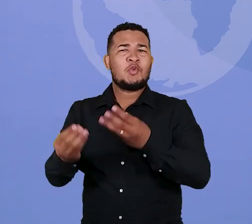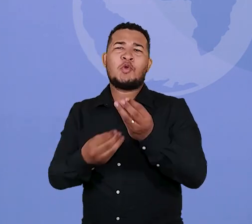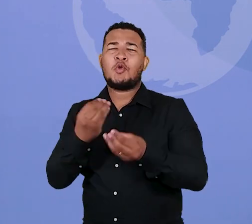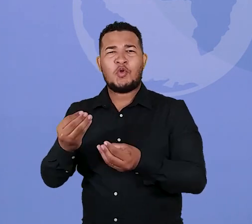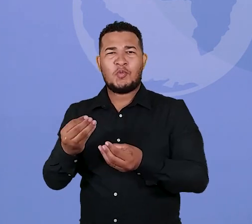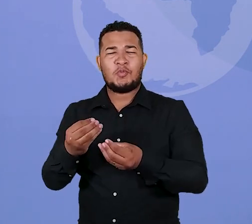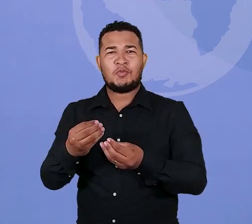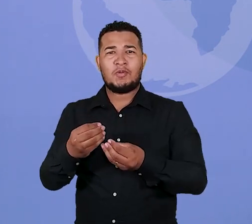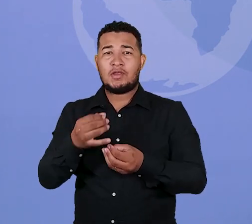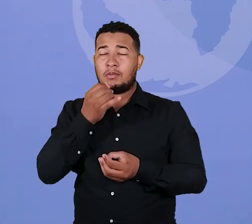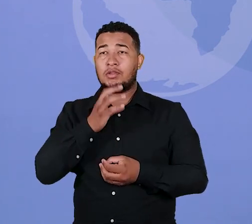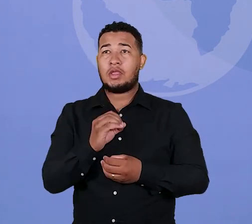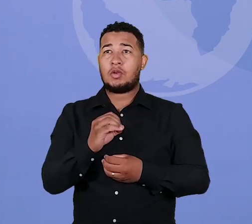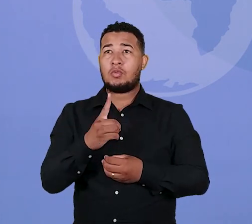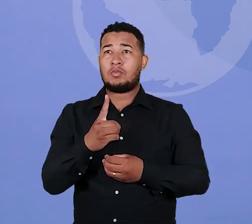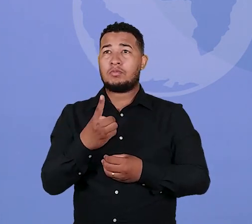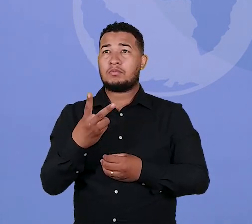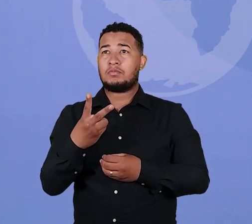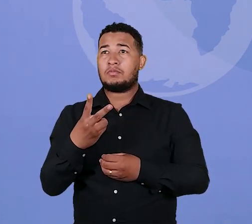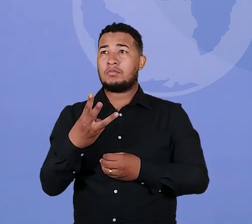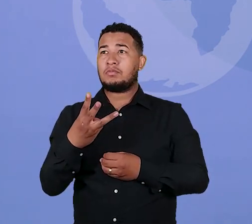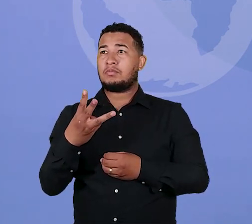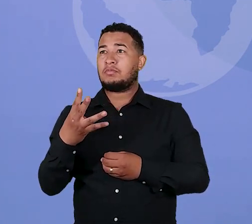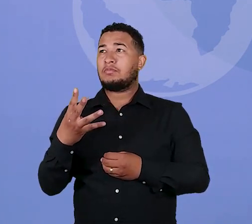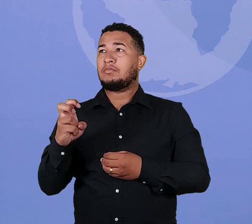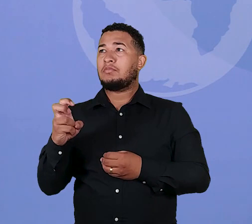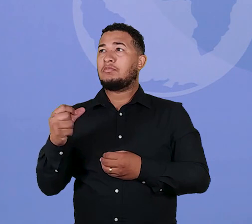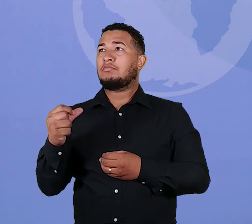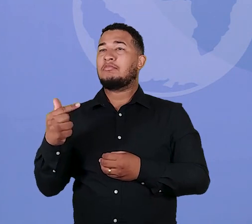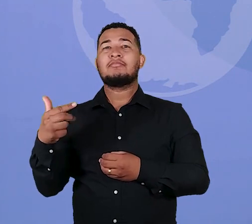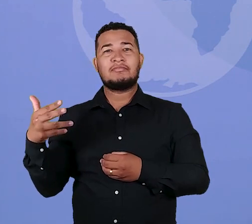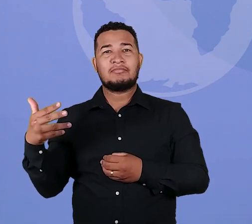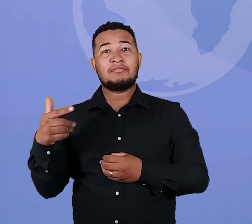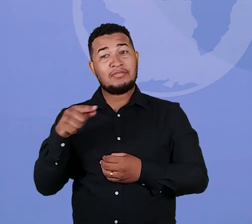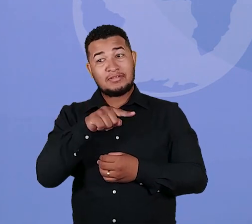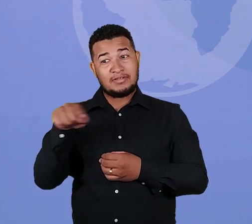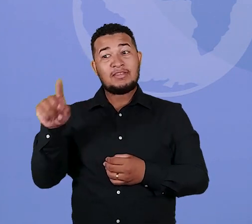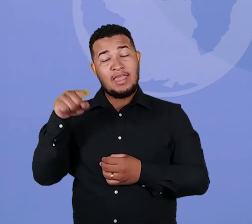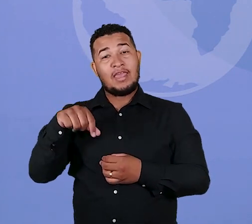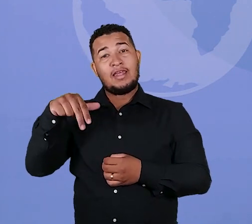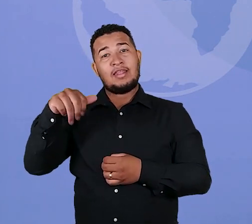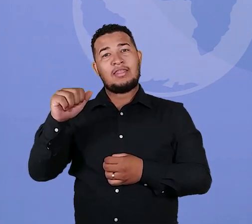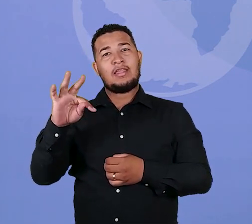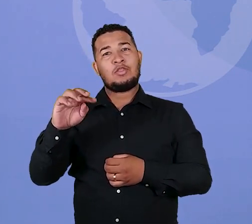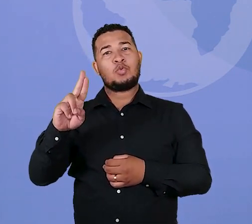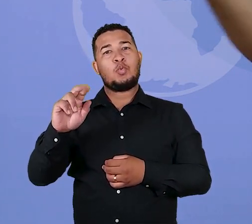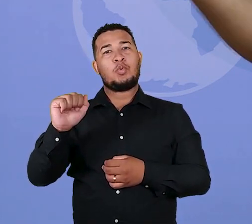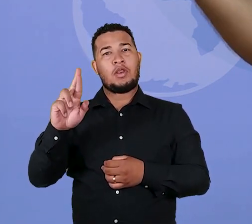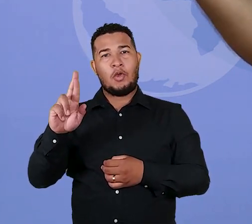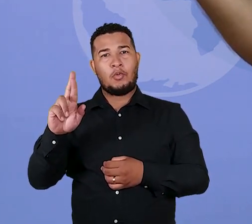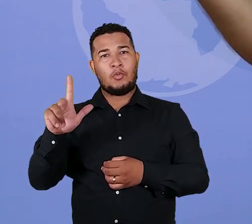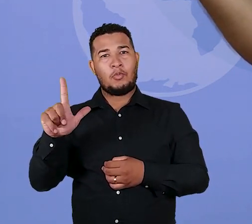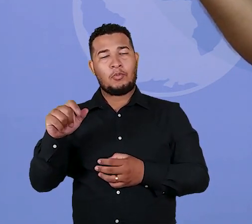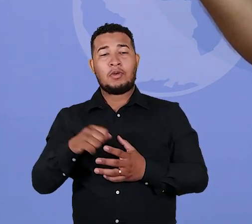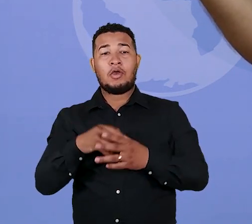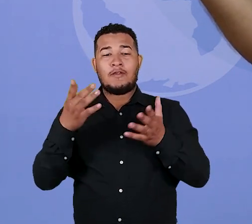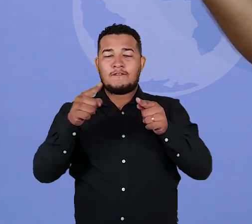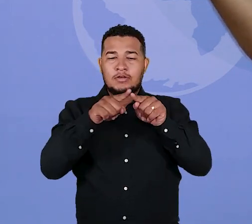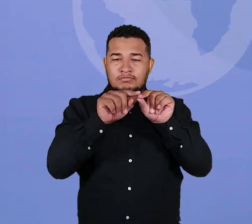contam naturalmente? 0, 1, 2. Esses são os números naturais. É legal ou não é? Agora, põe esses números numa